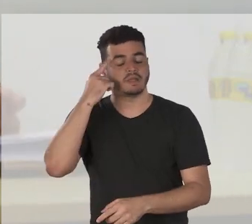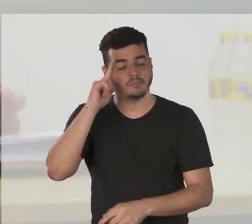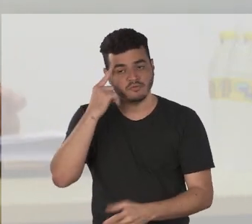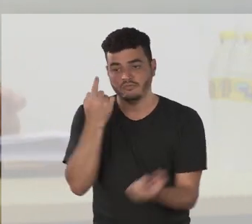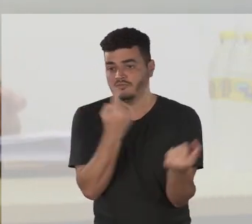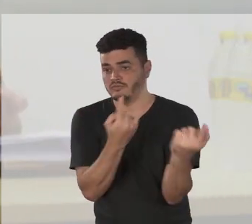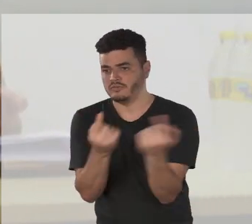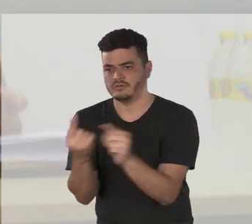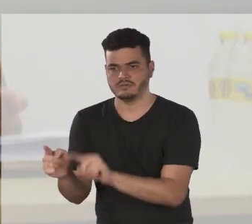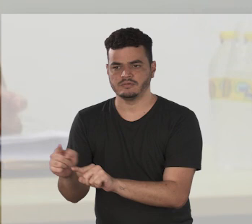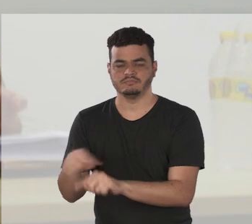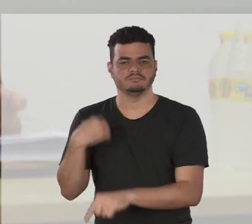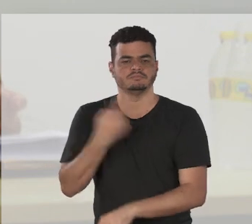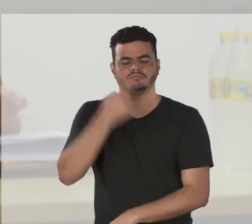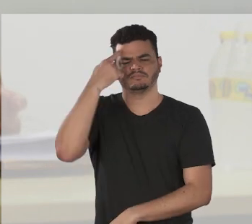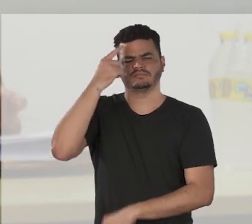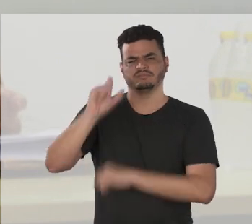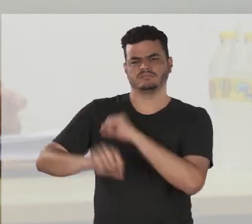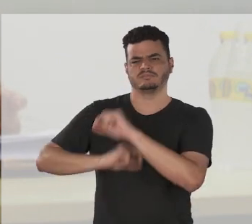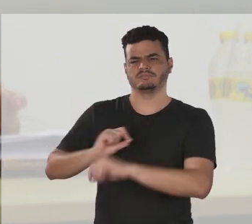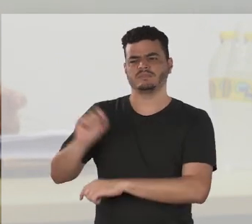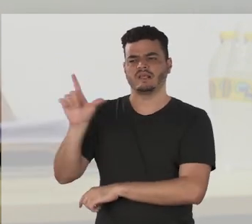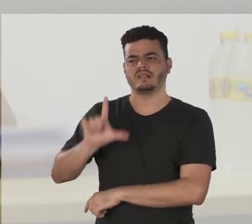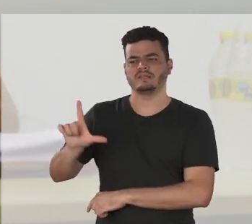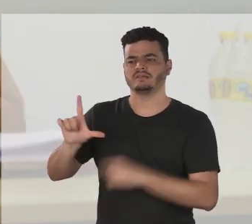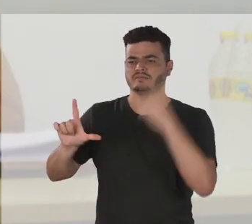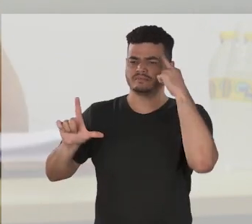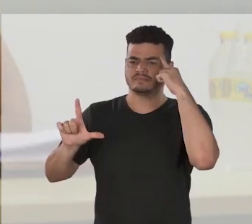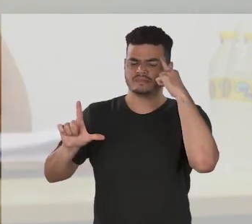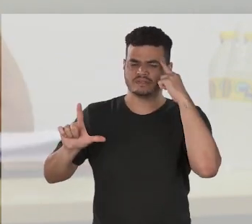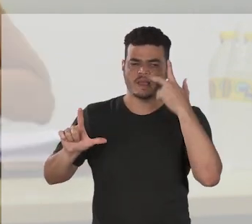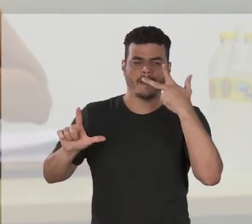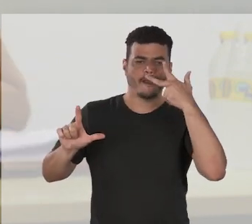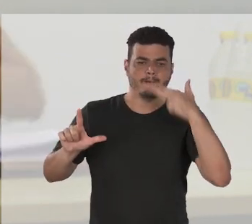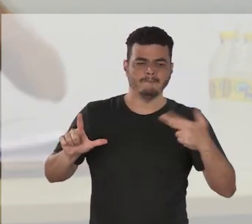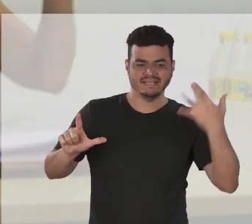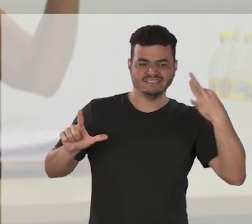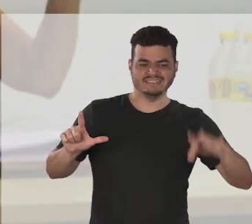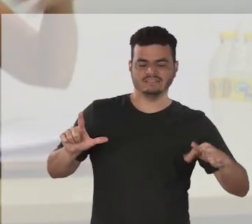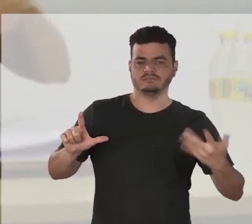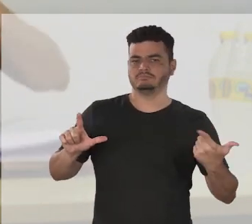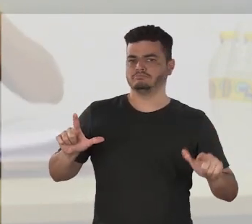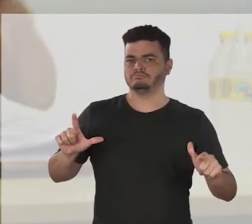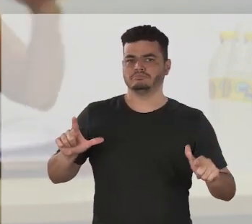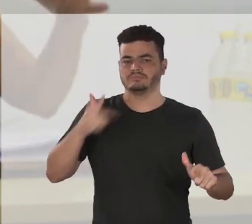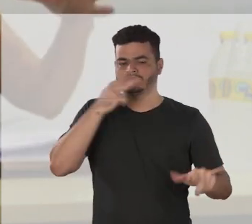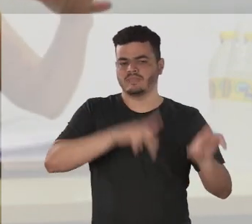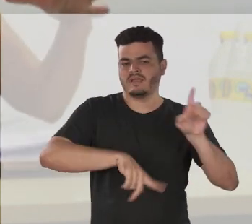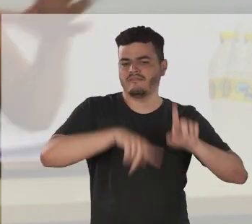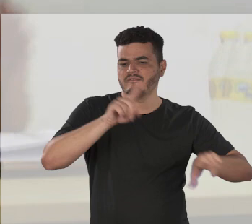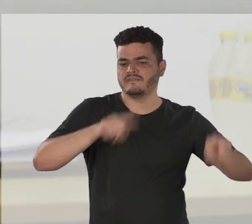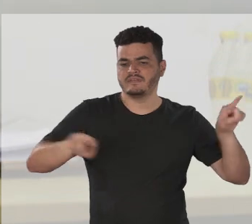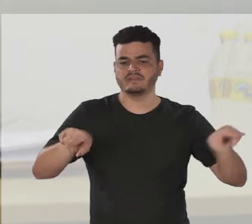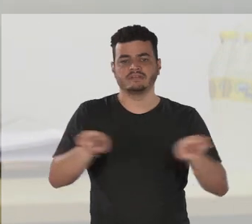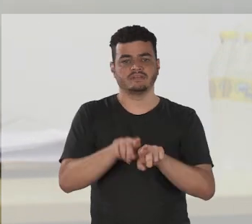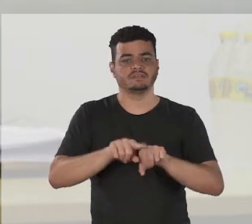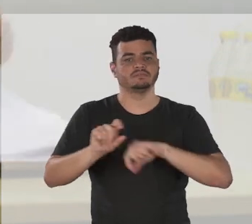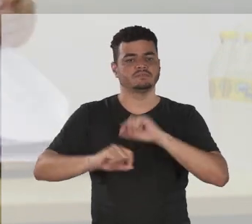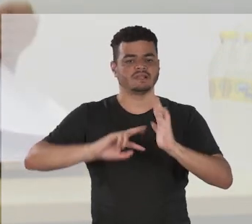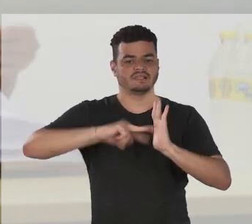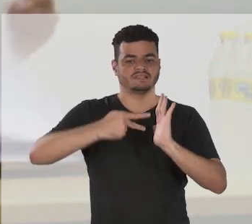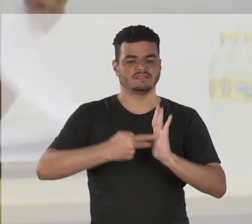esse encontro com a literatura, com essa autoridade, com essa incertidão, expandi-la, seus